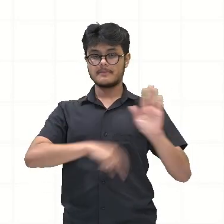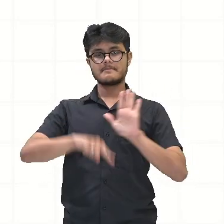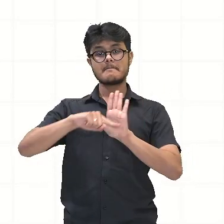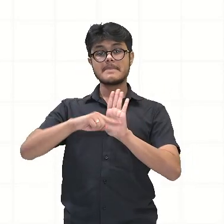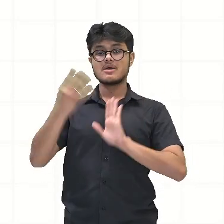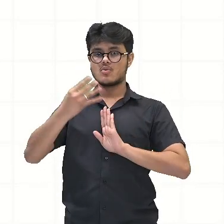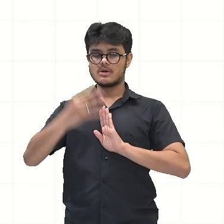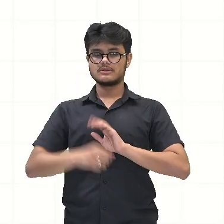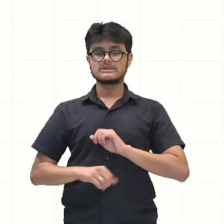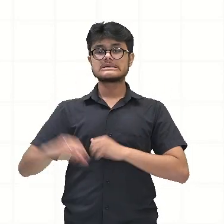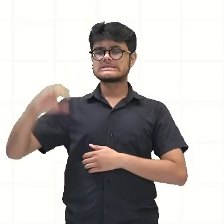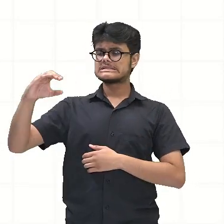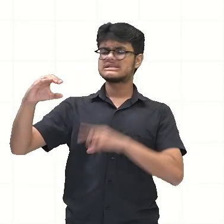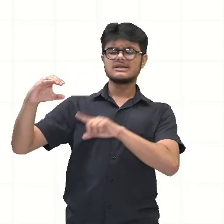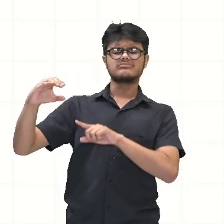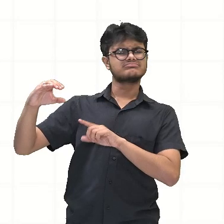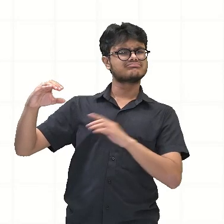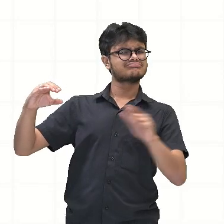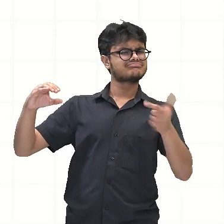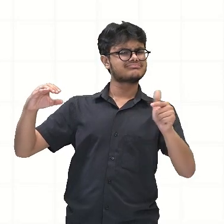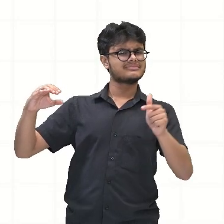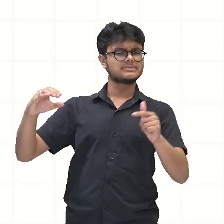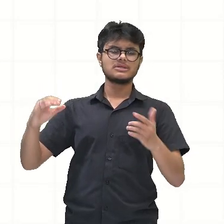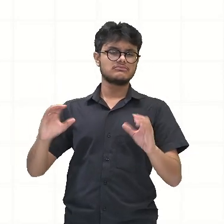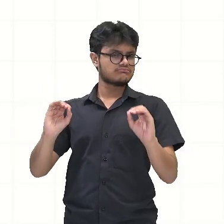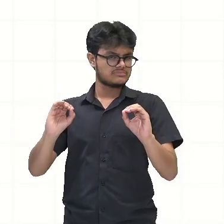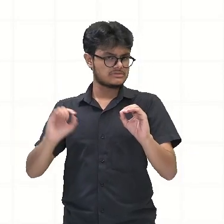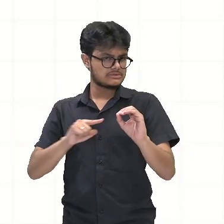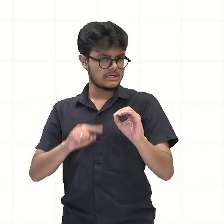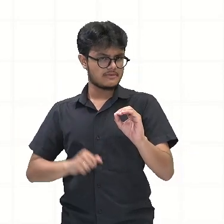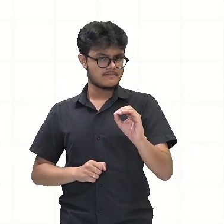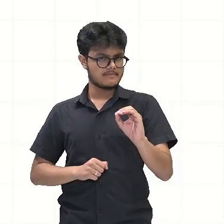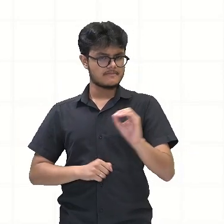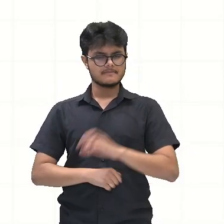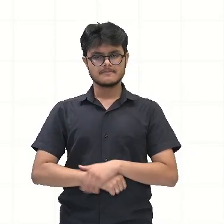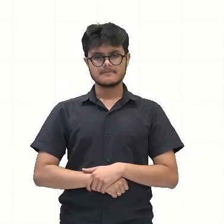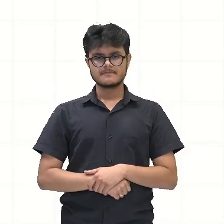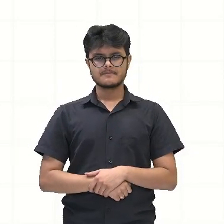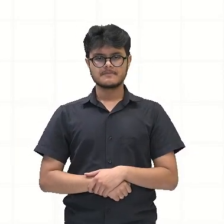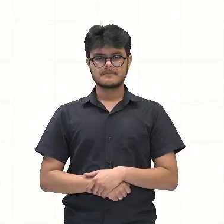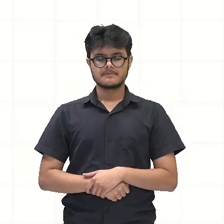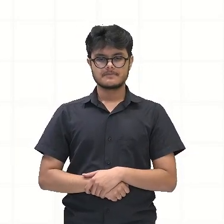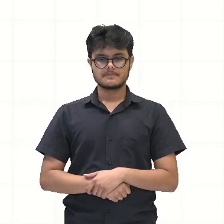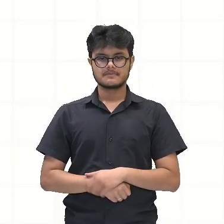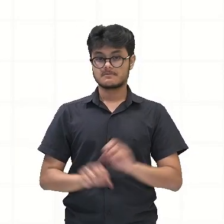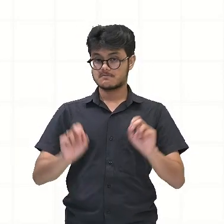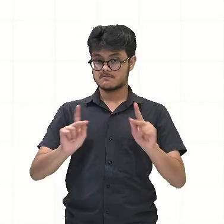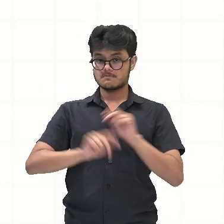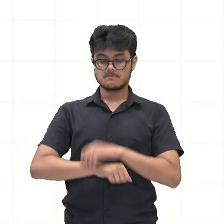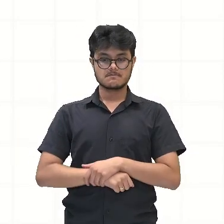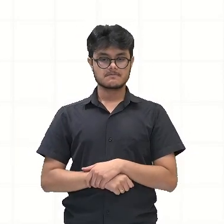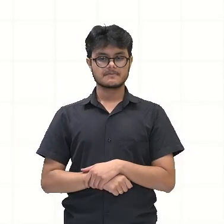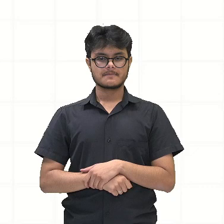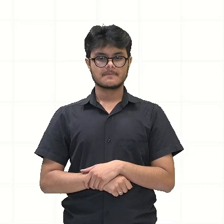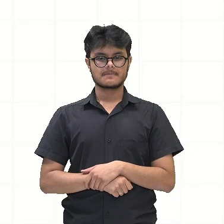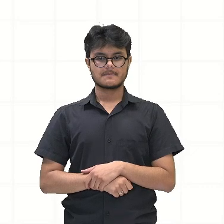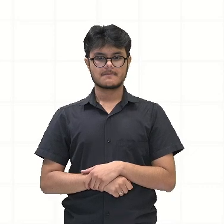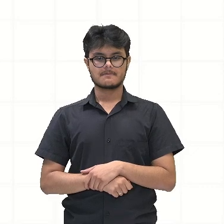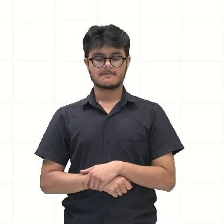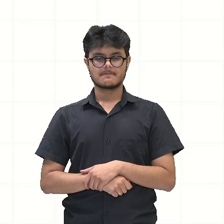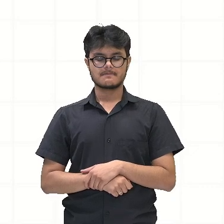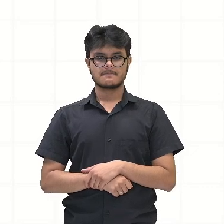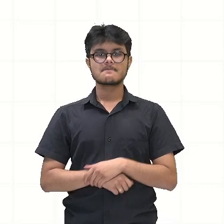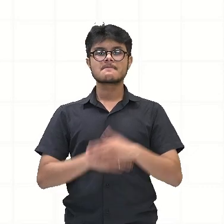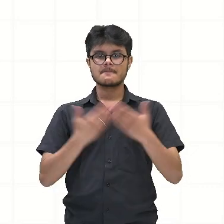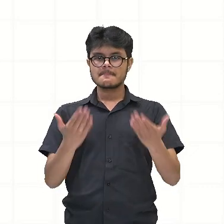o C não aparece. Então, nesse caso, o C é igual a zero. Tudo bem? Então tá. A primeira coisa